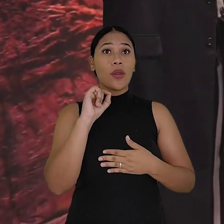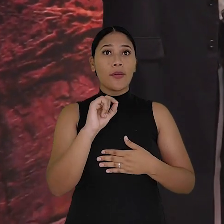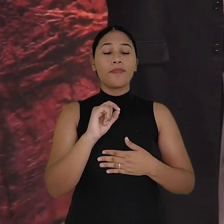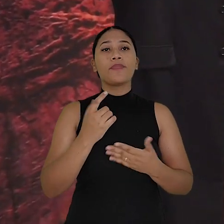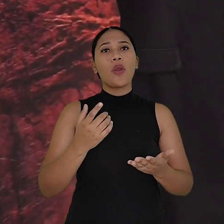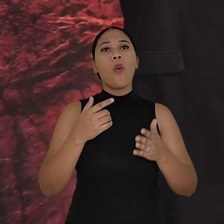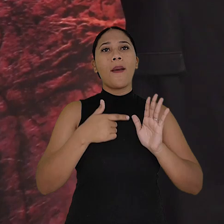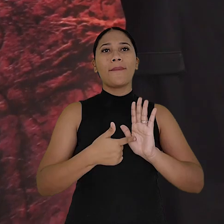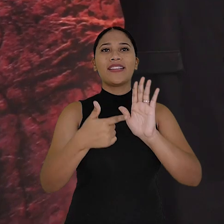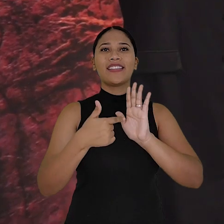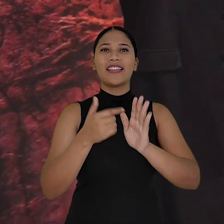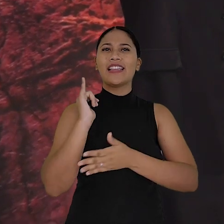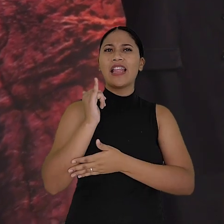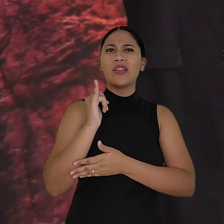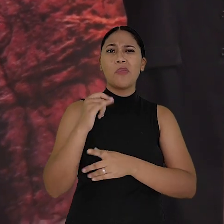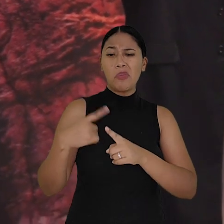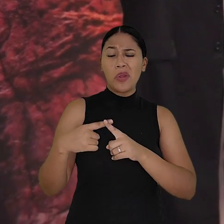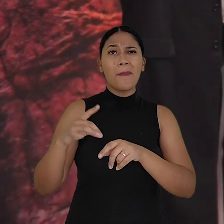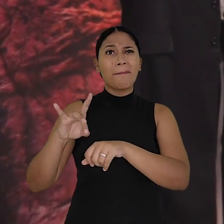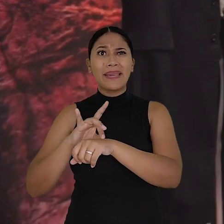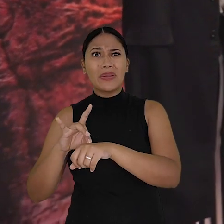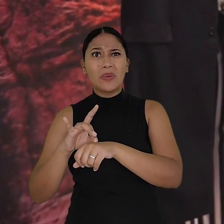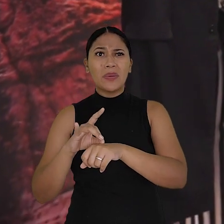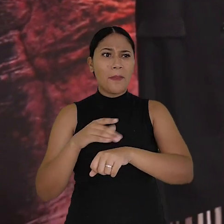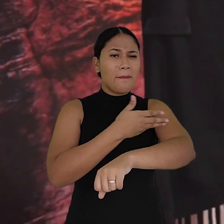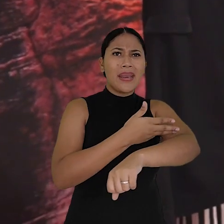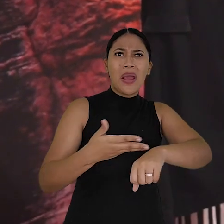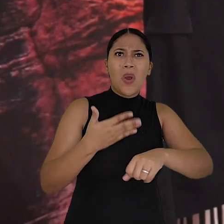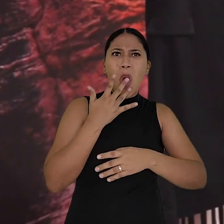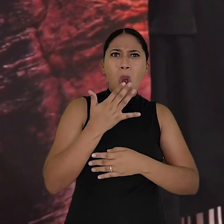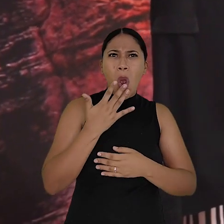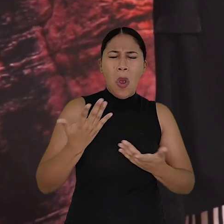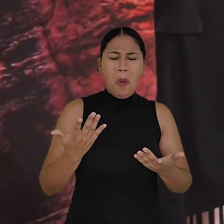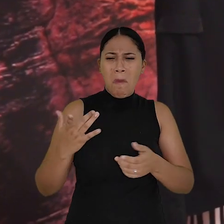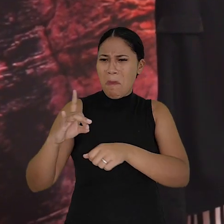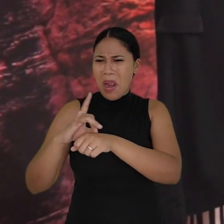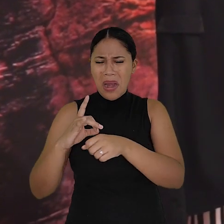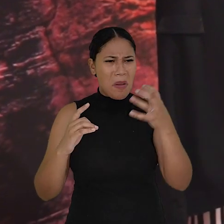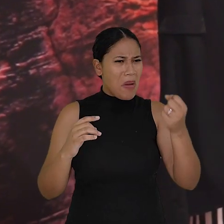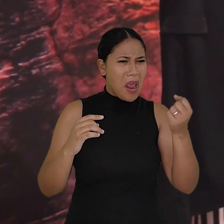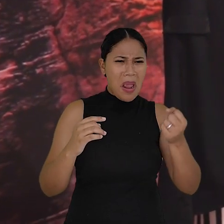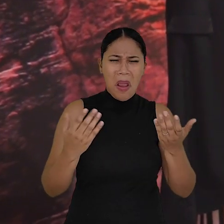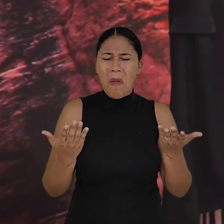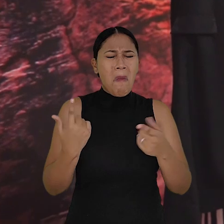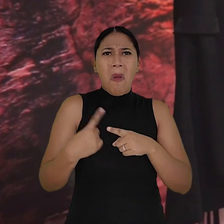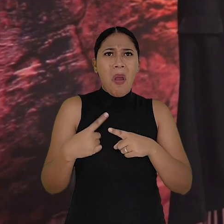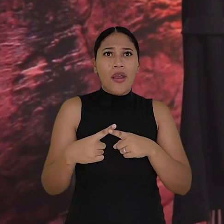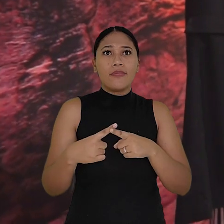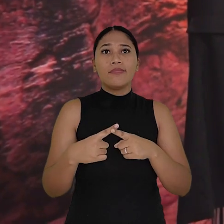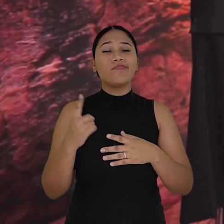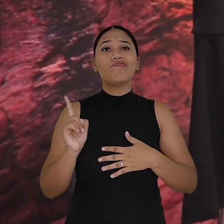tem aqui o apresentador. Por que ele é preto e branco? Ele é preto e branco porque ele não faz parte